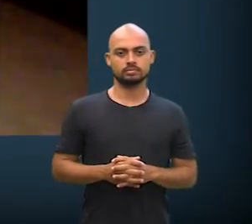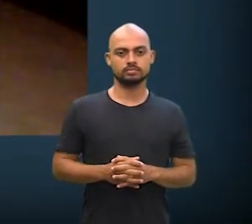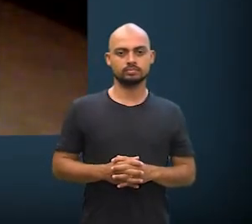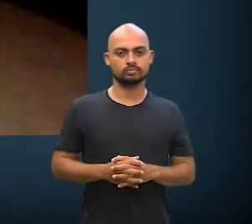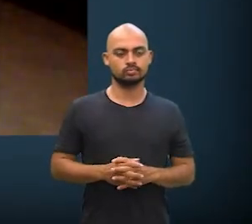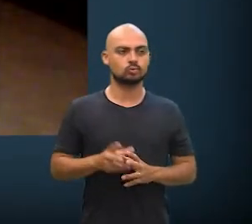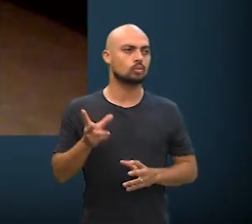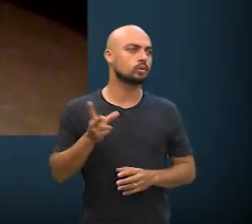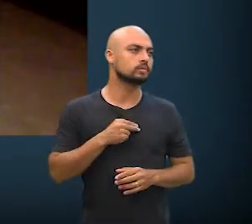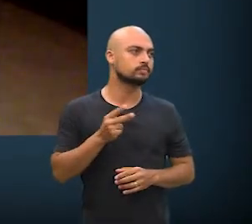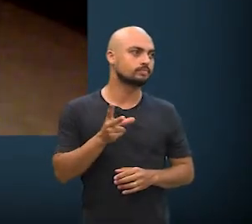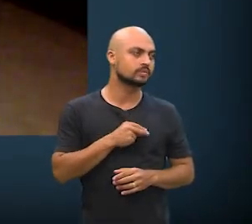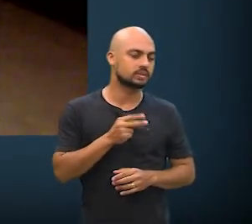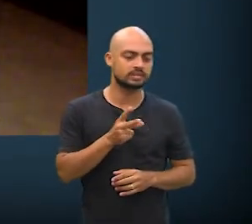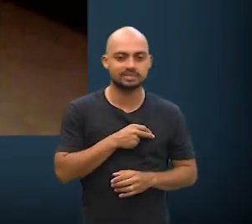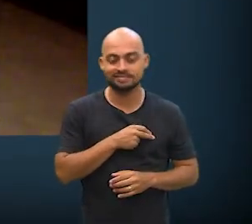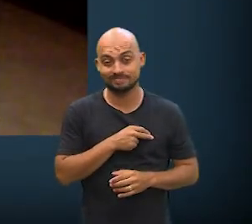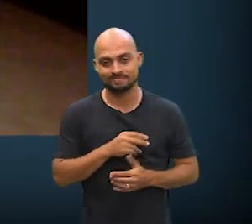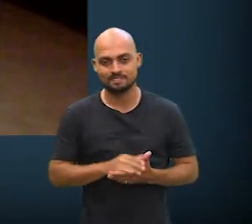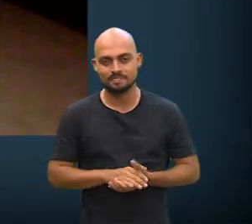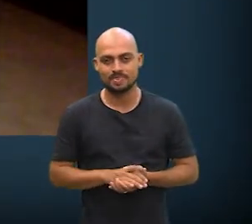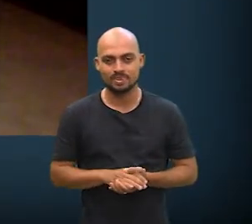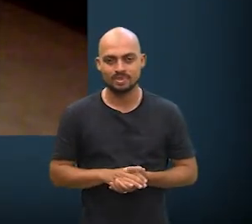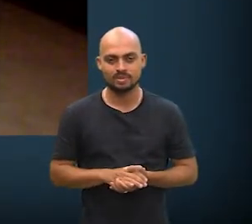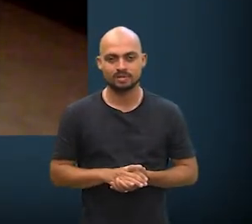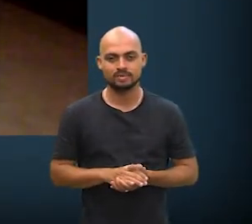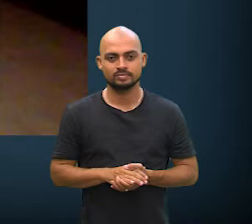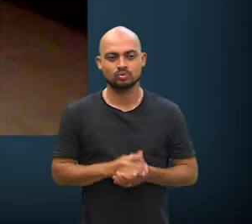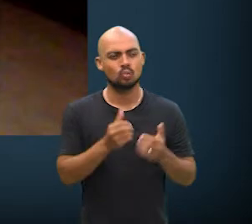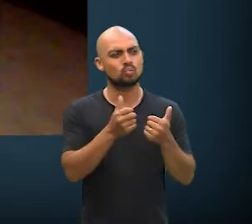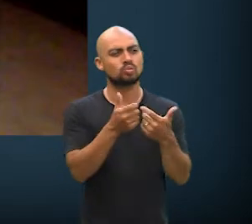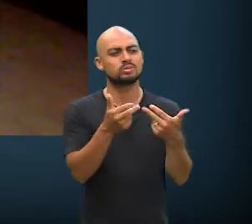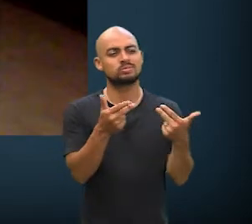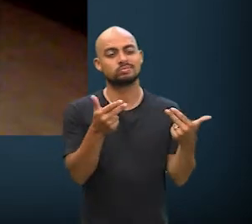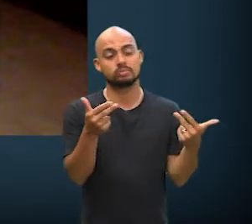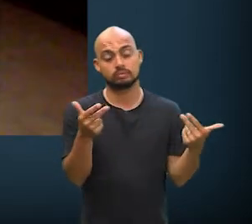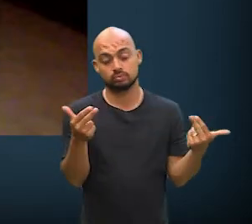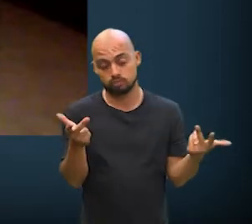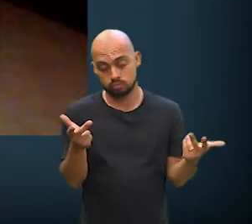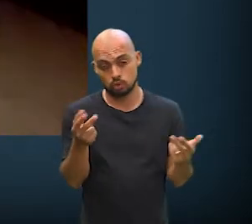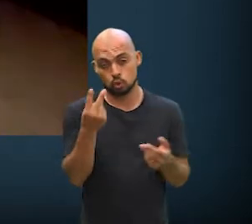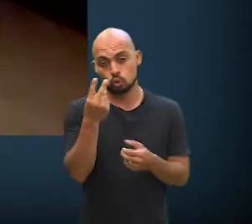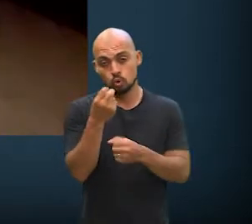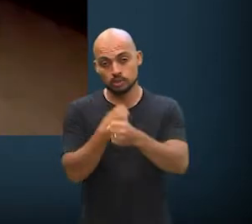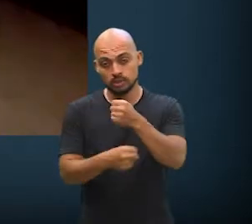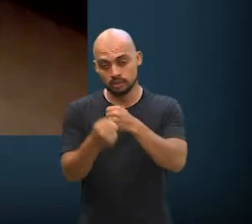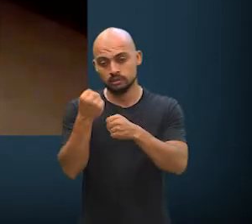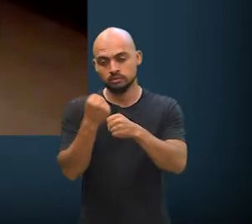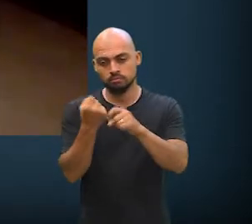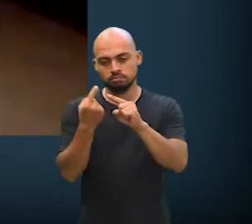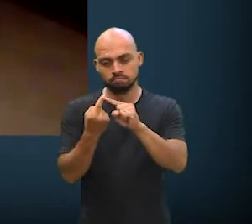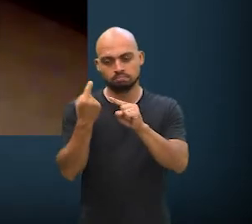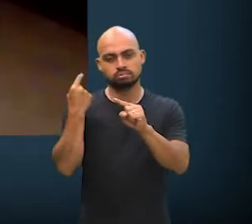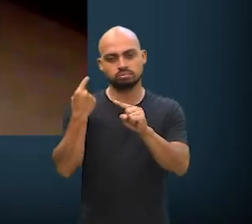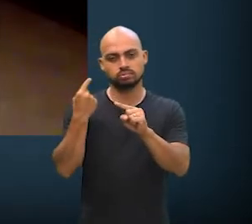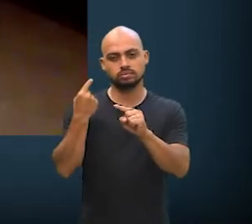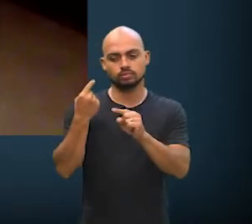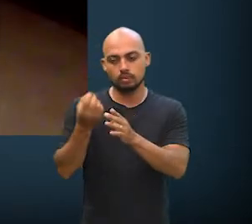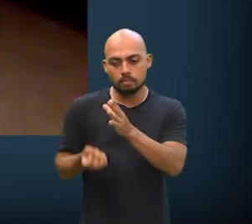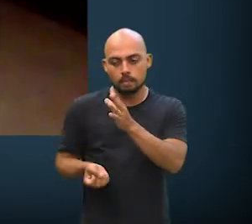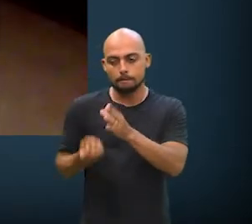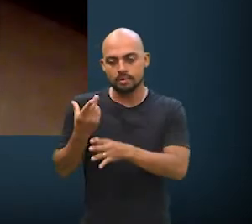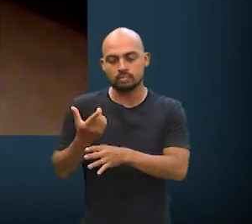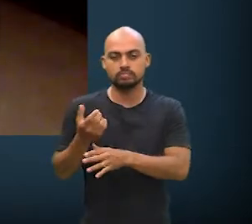Nossa, é tanta coisa, porque assim, né? Há 2 anos atrás, quando nós realmente efetivamos ali a GoCap,